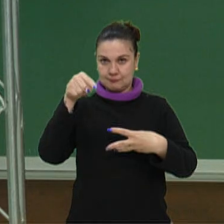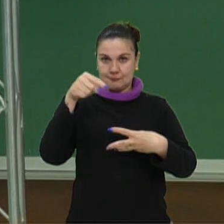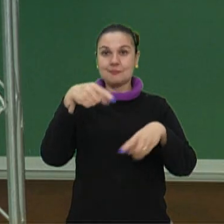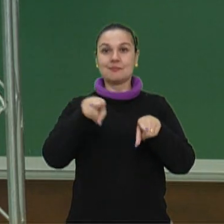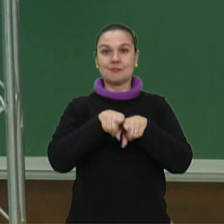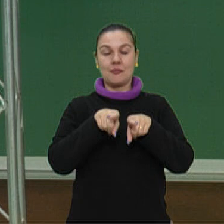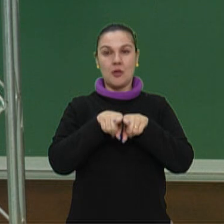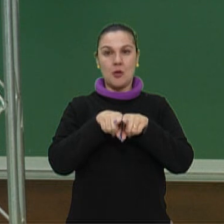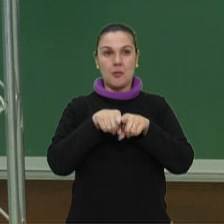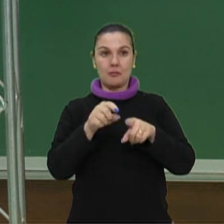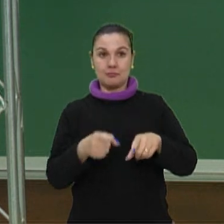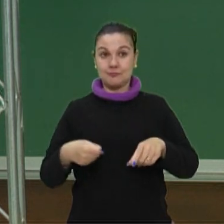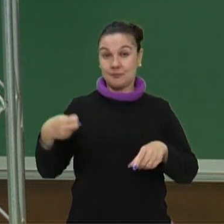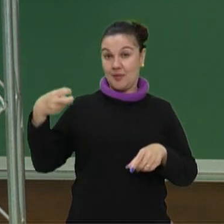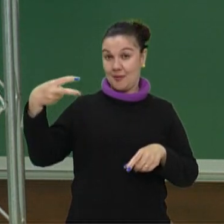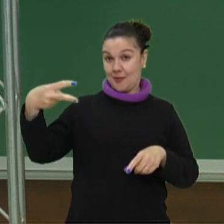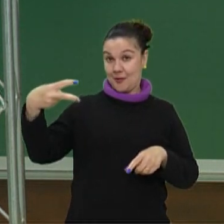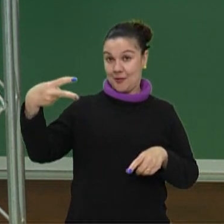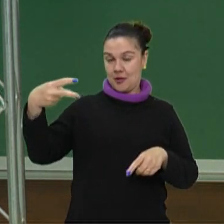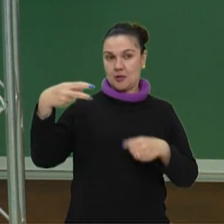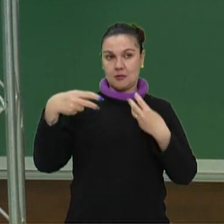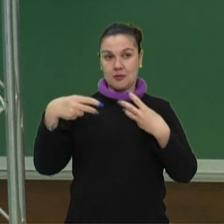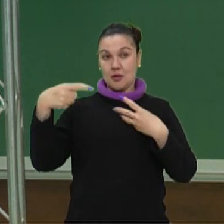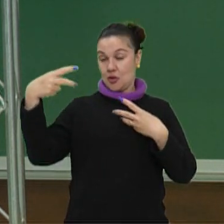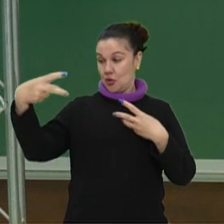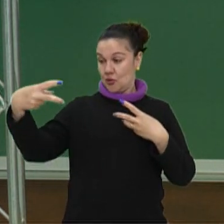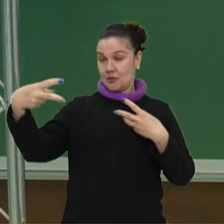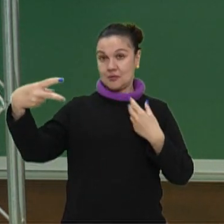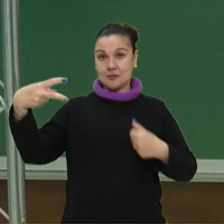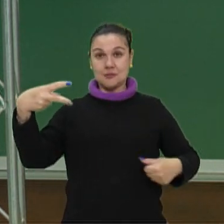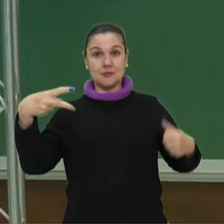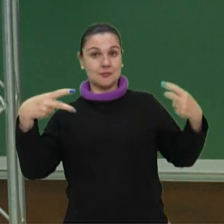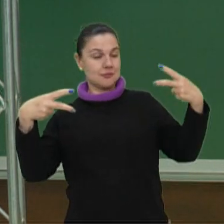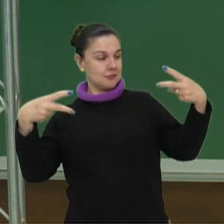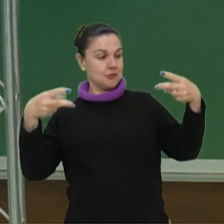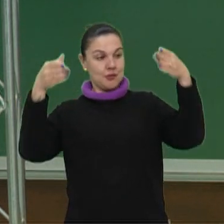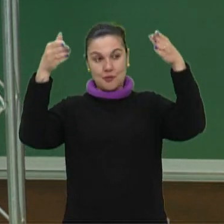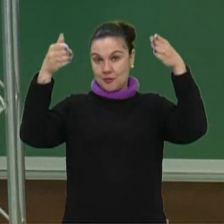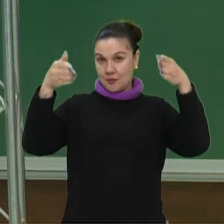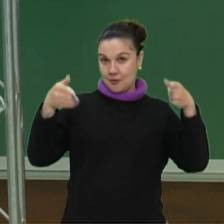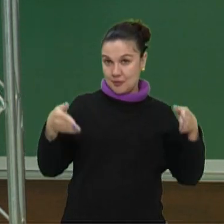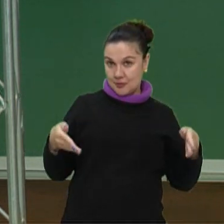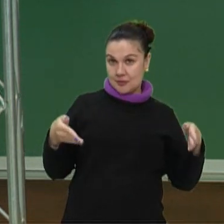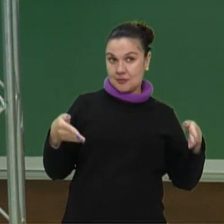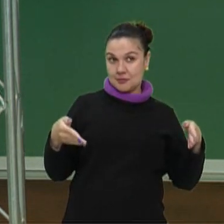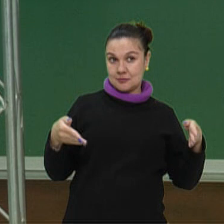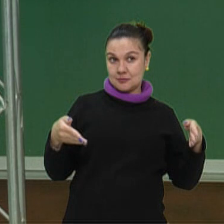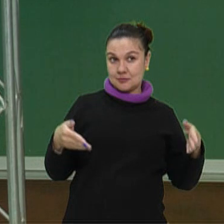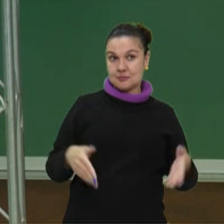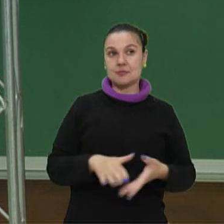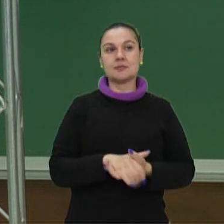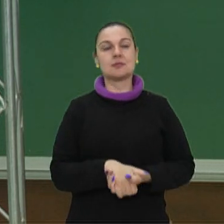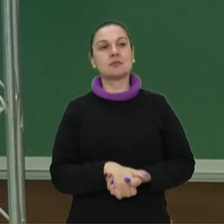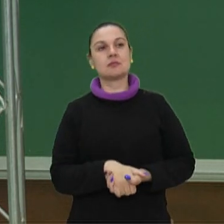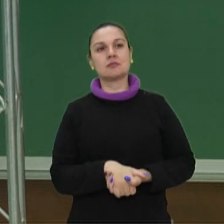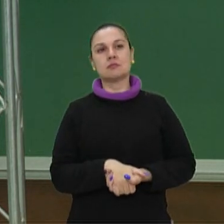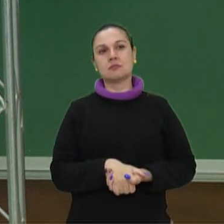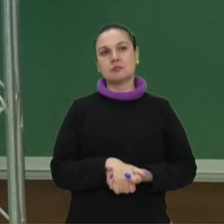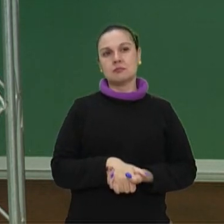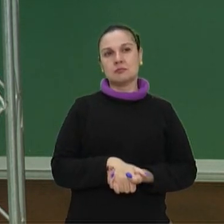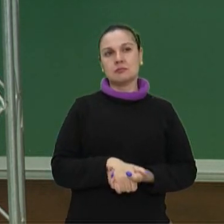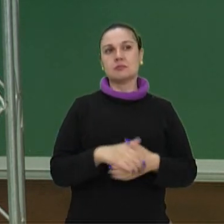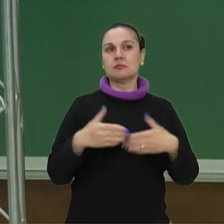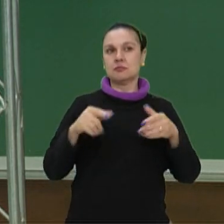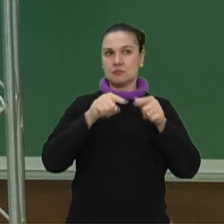também é 3, certo? Lá 3 mais 3, mais 2, que é a medida desse lado, e 2, que é a medida do lado de cá, tá?